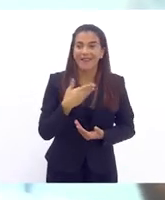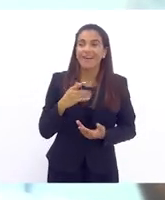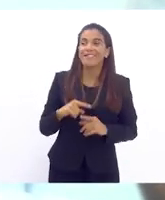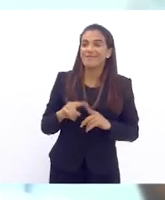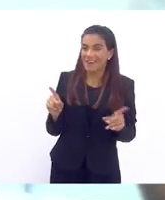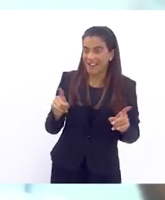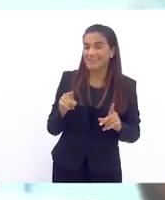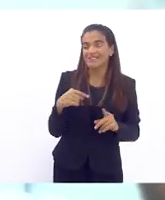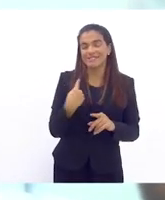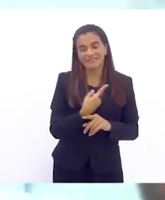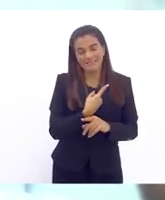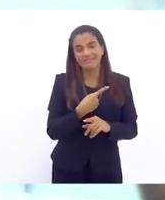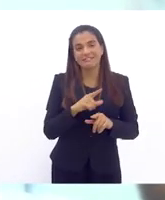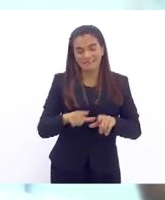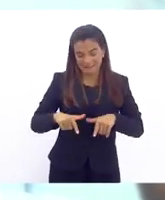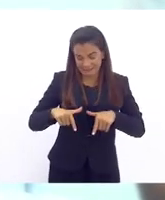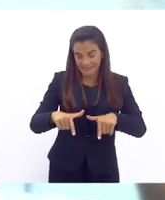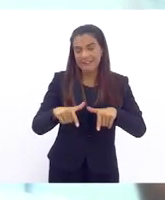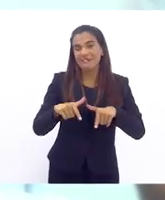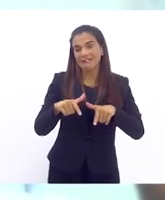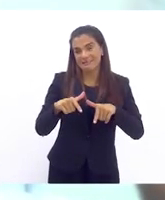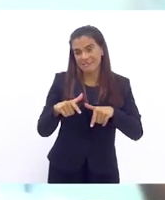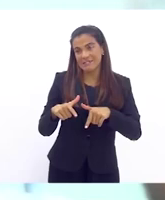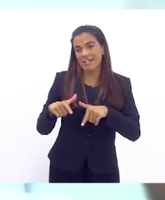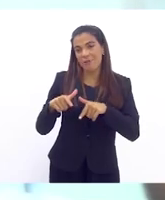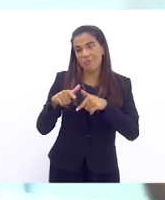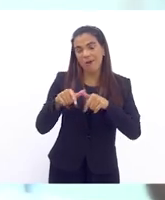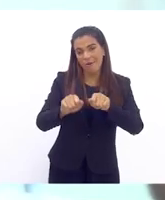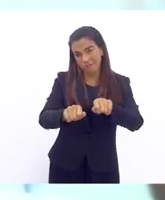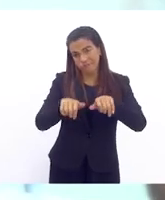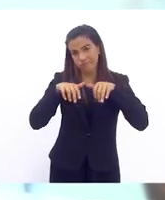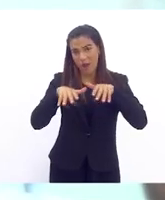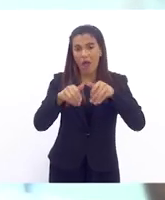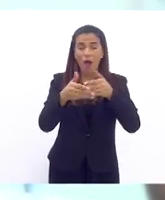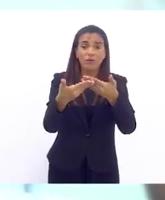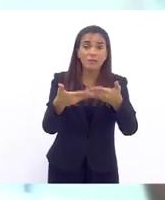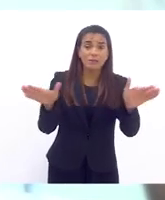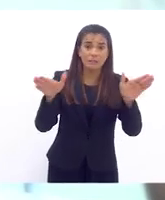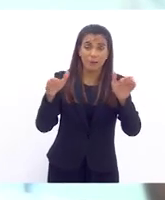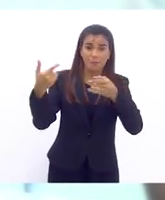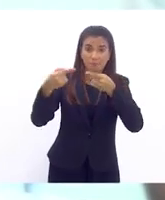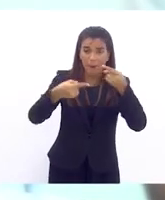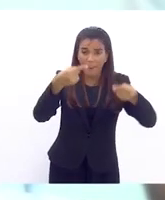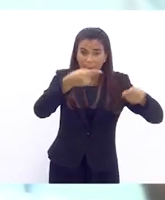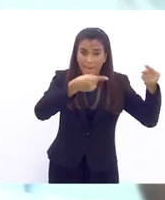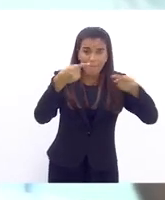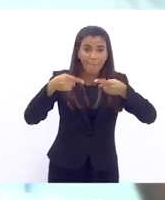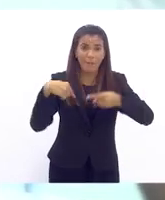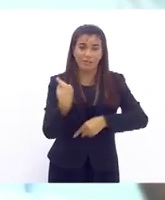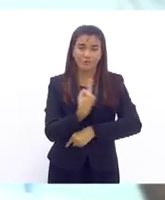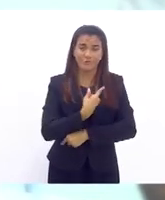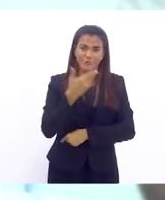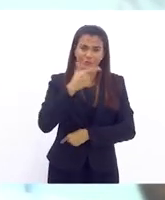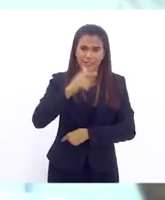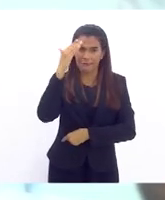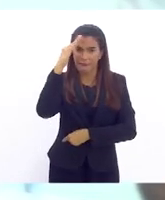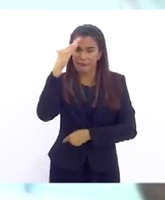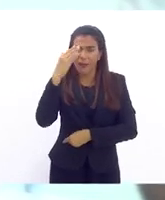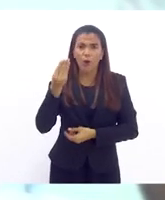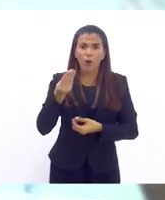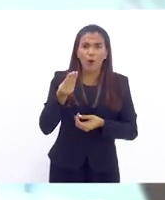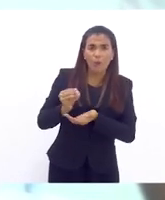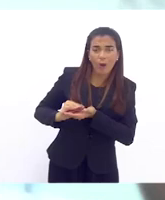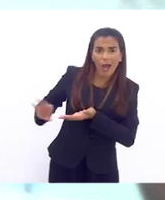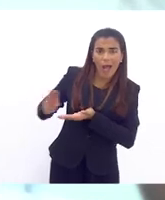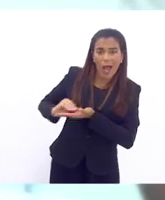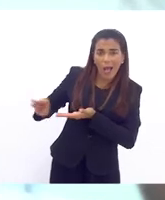fazer um justamente essa essa audiência pública é para que a gente entenda o volume de gastos